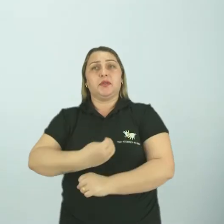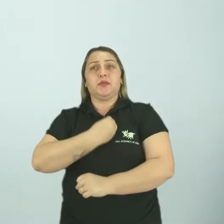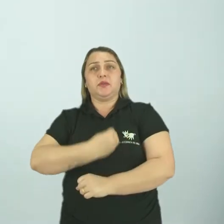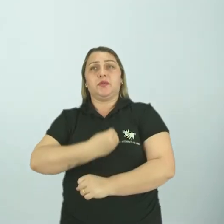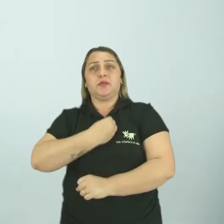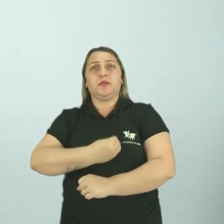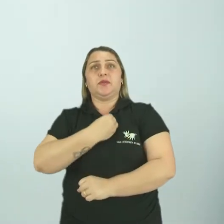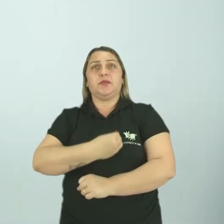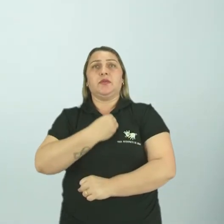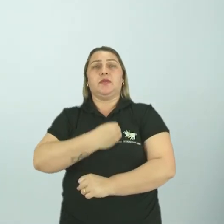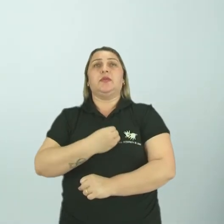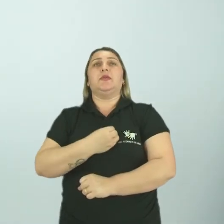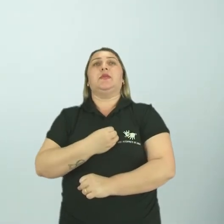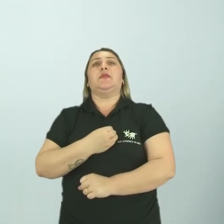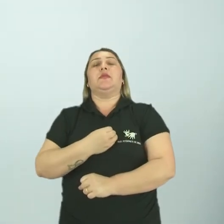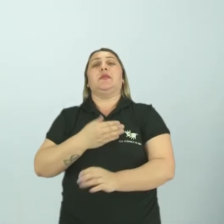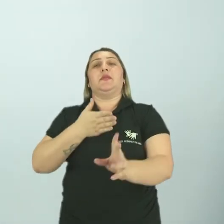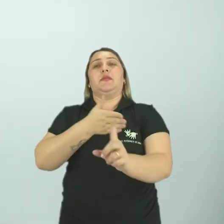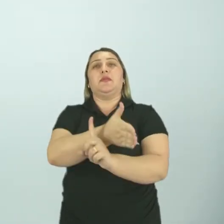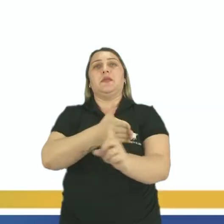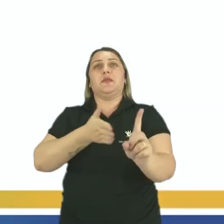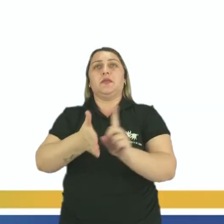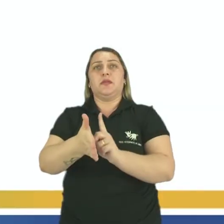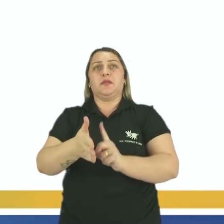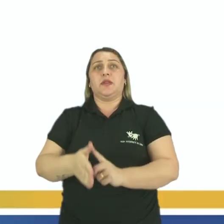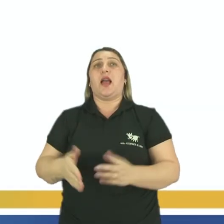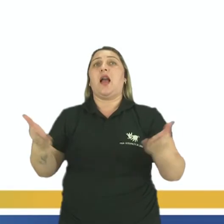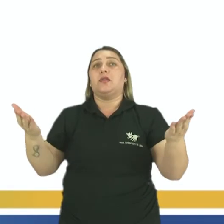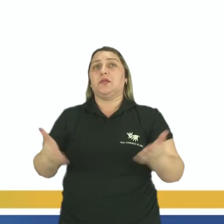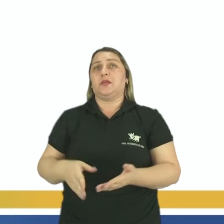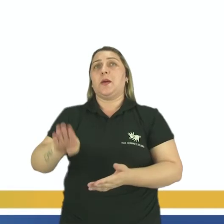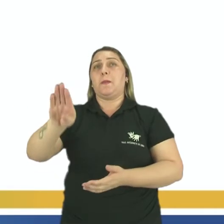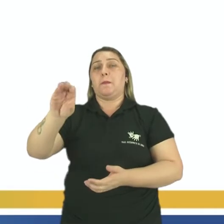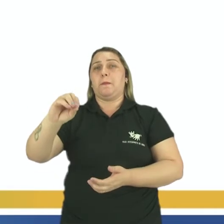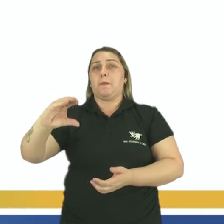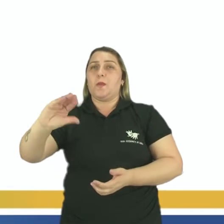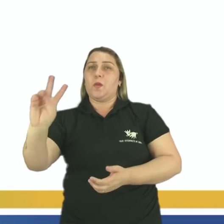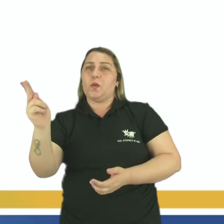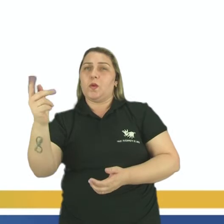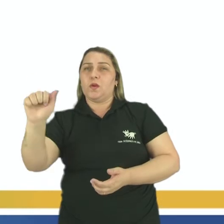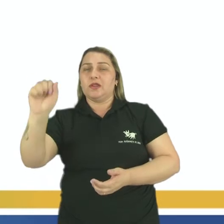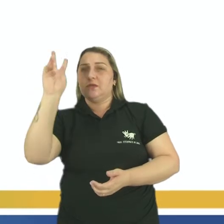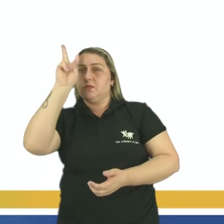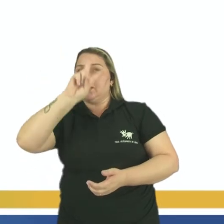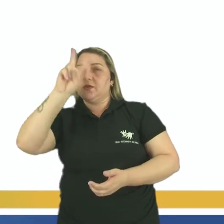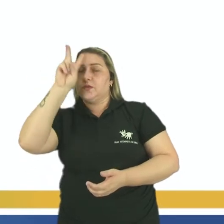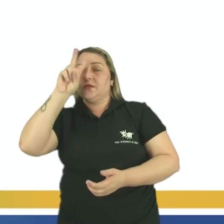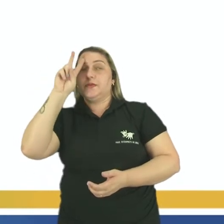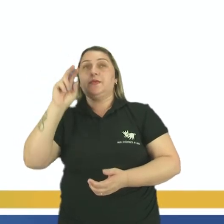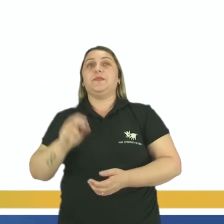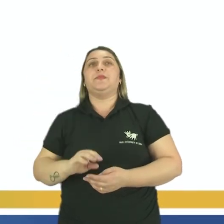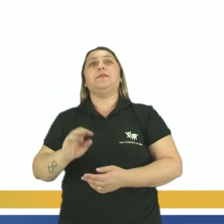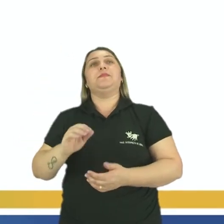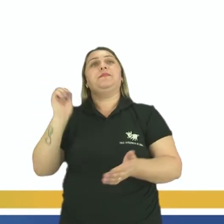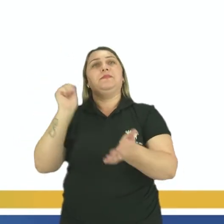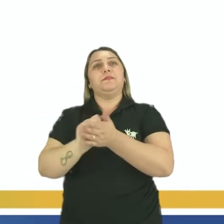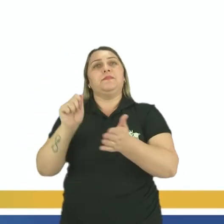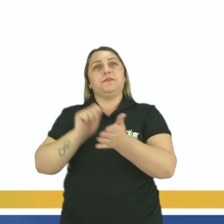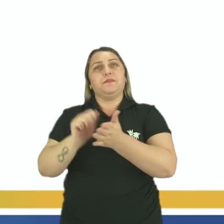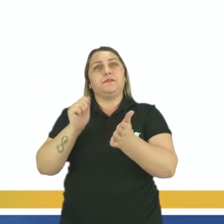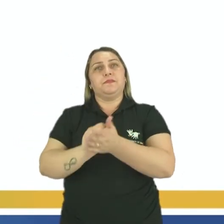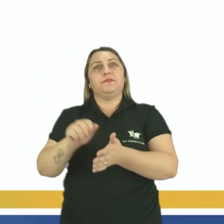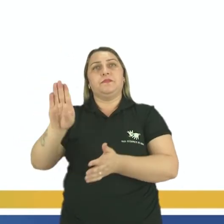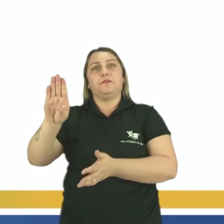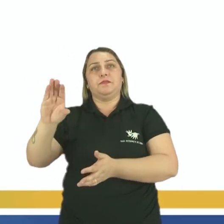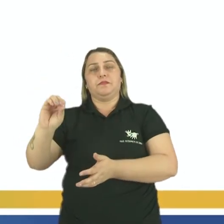da modalidade. E a gente vai falar um pouquinho da bocha, né? Um pouco da história. Os primeiros registros da